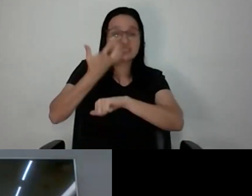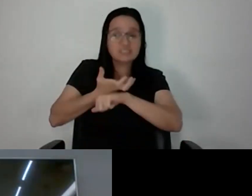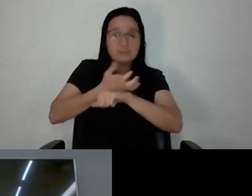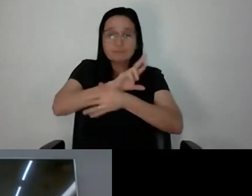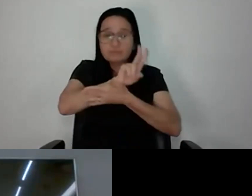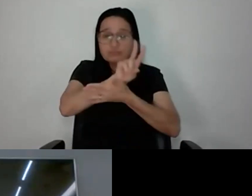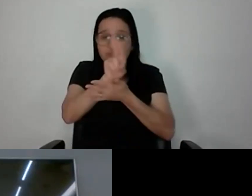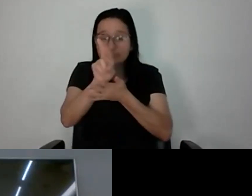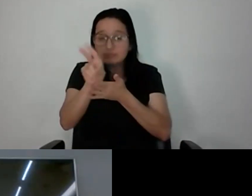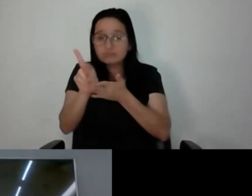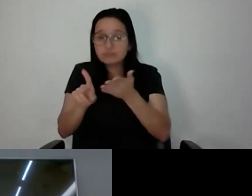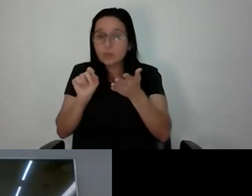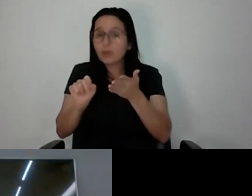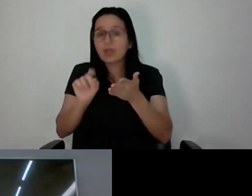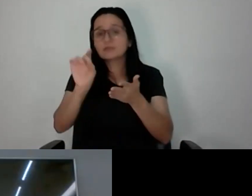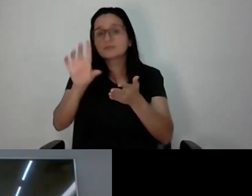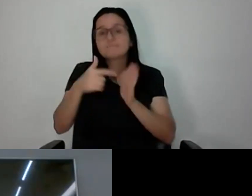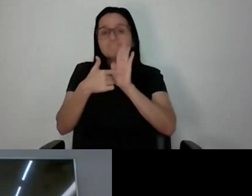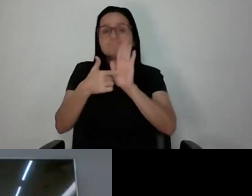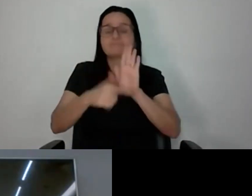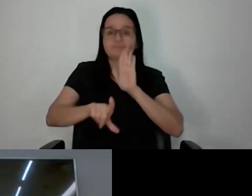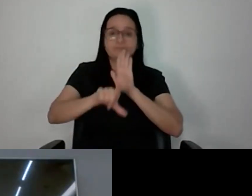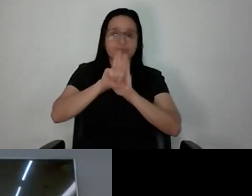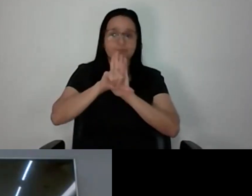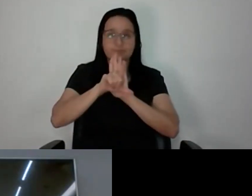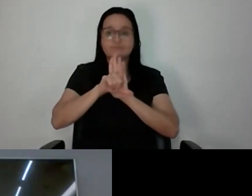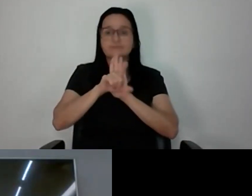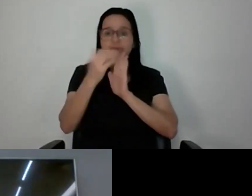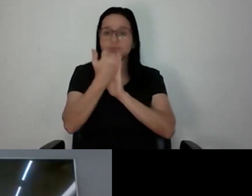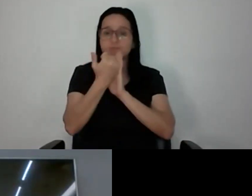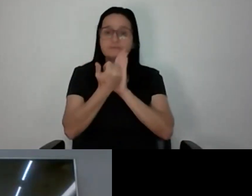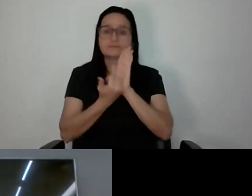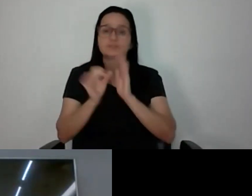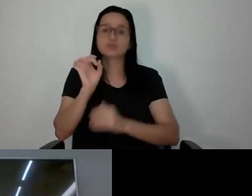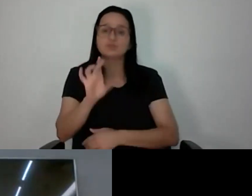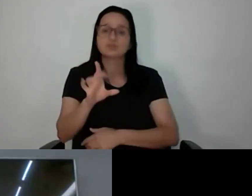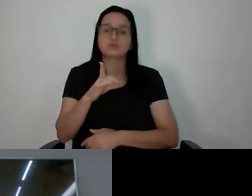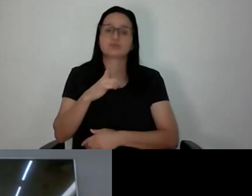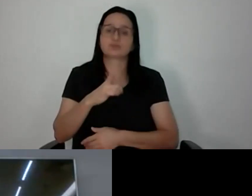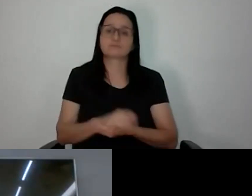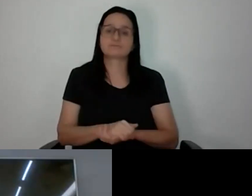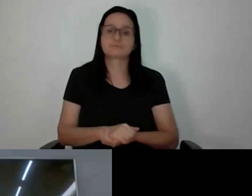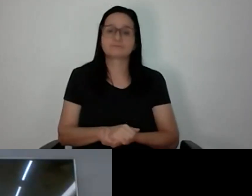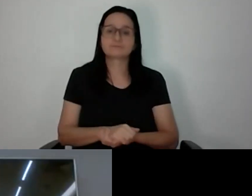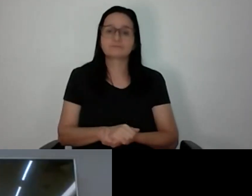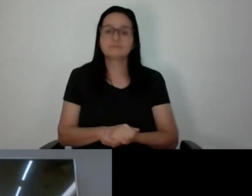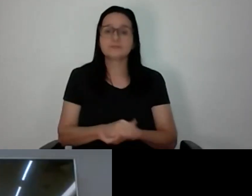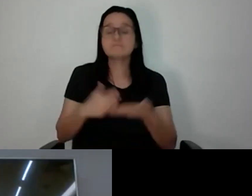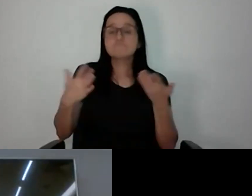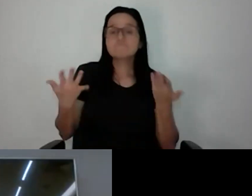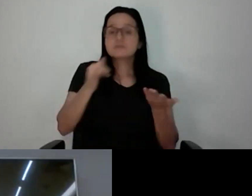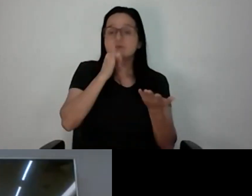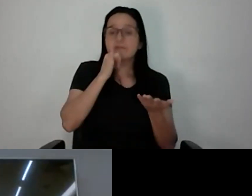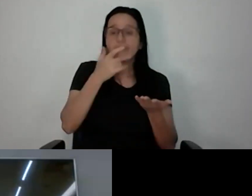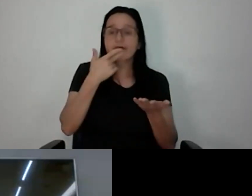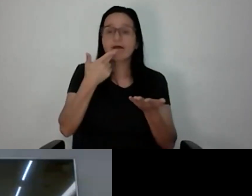que entender o Código Civil que a professora Ana estava comentando, a Lei de Falências que a professora Ana estava comentando. Mas a gente está falando de... Você também tem que